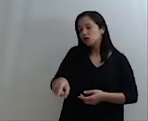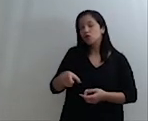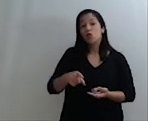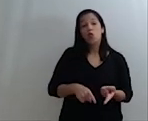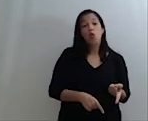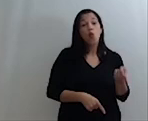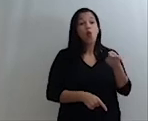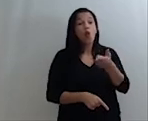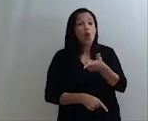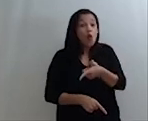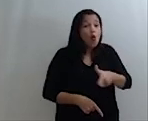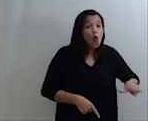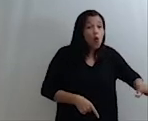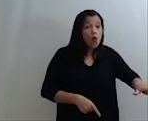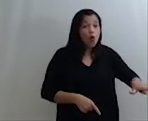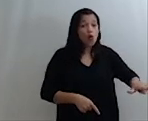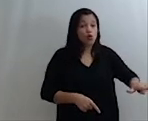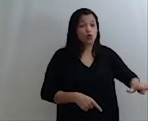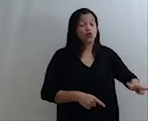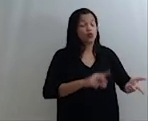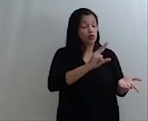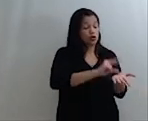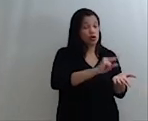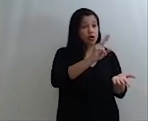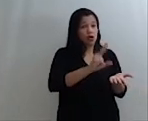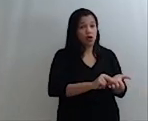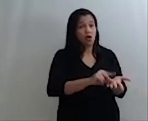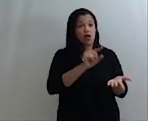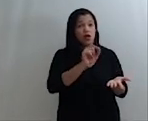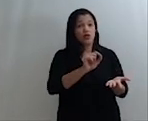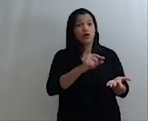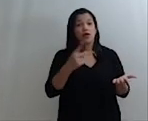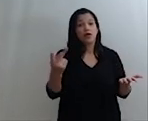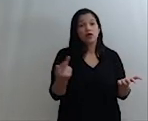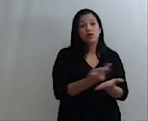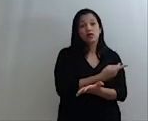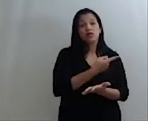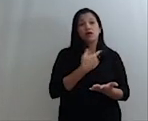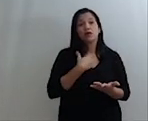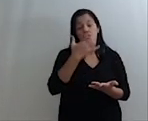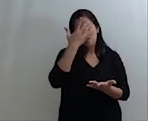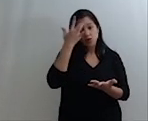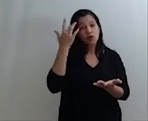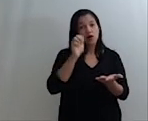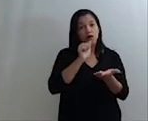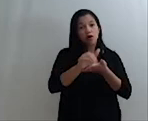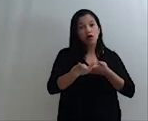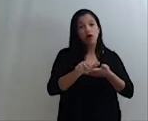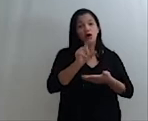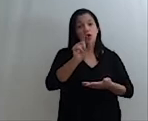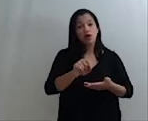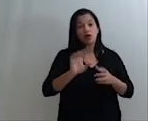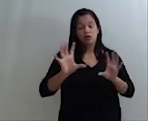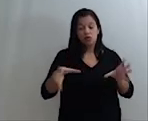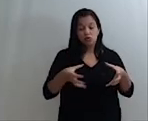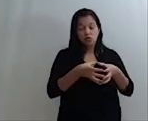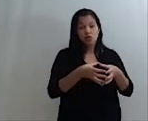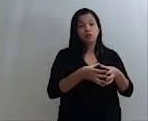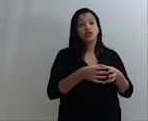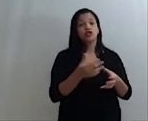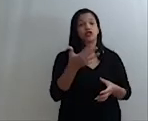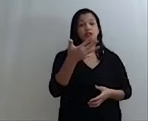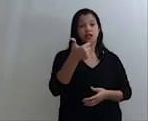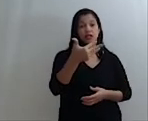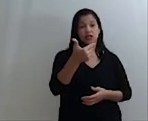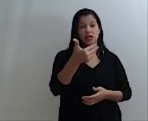abrangente que é a base Nacional de exonerados mantida por um trabalho conjunto de três universidades Americanas em